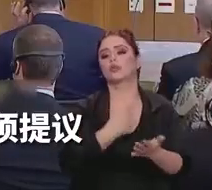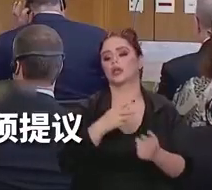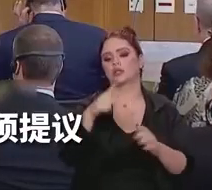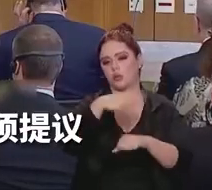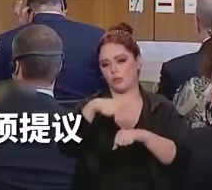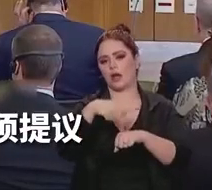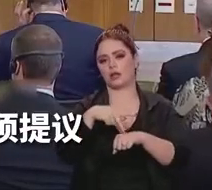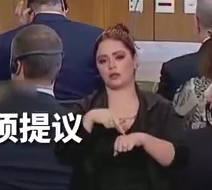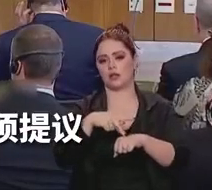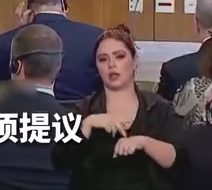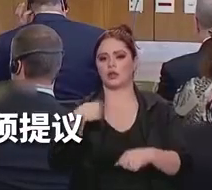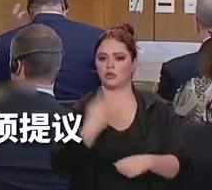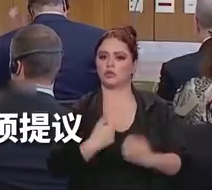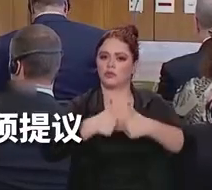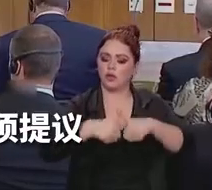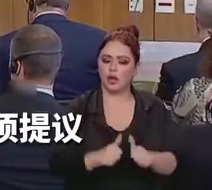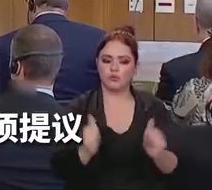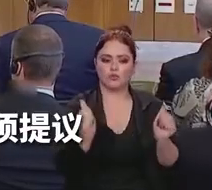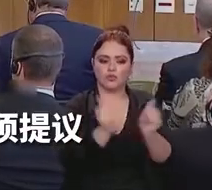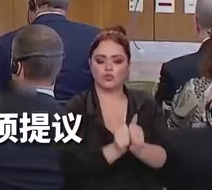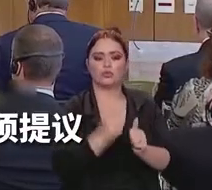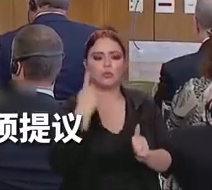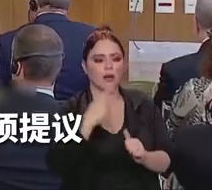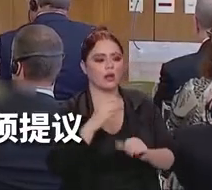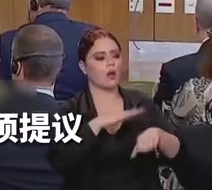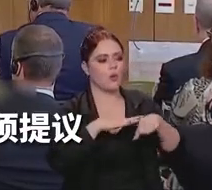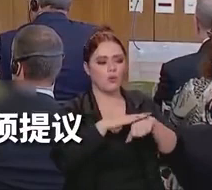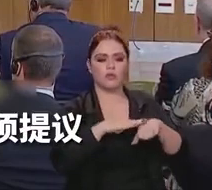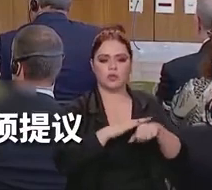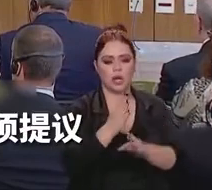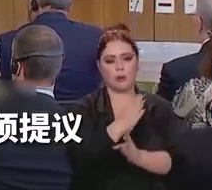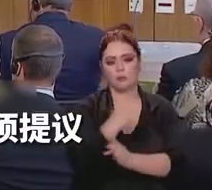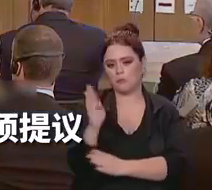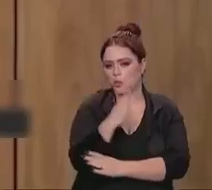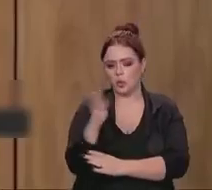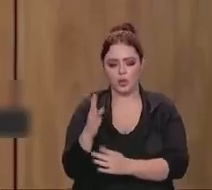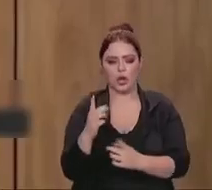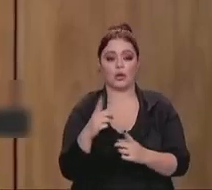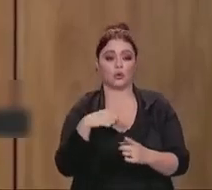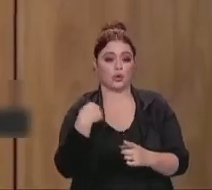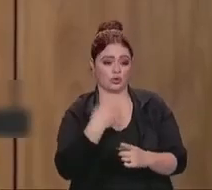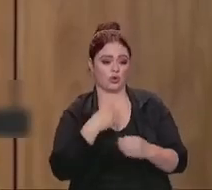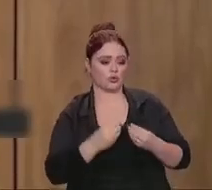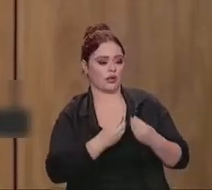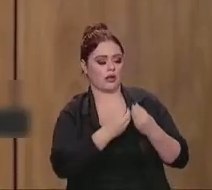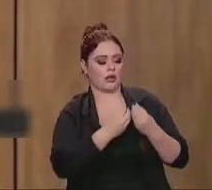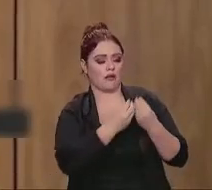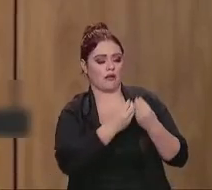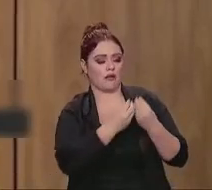En todos los foros multilaterales, nosotros hemos llevado la propuesta de que como